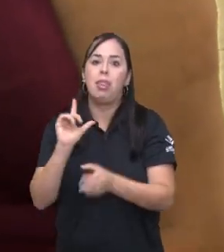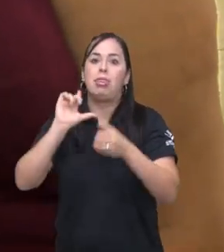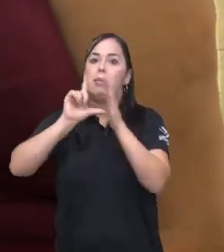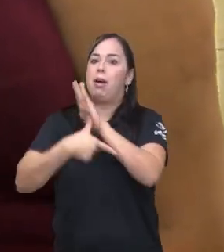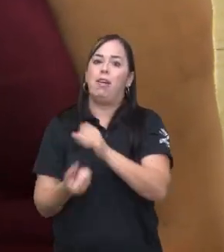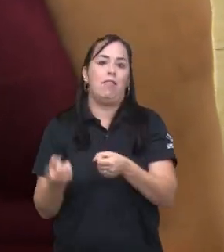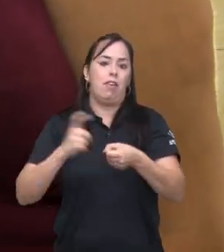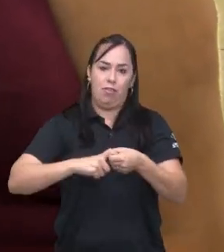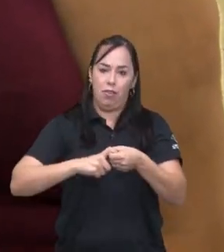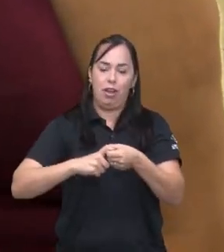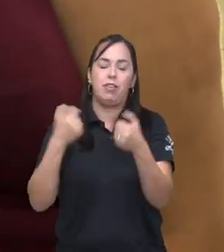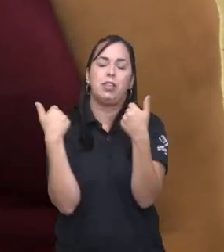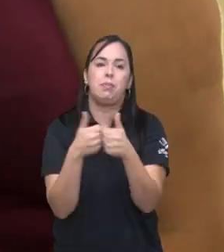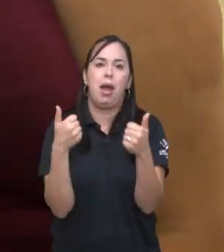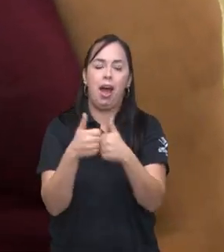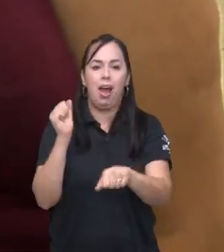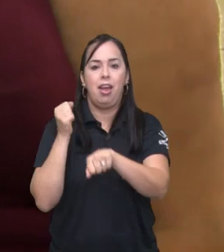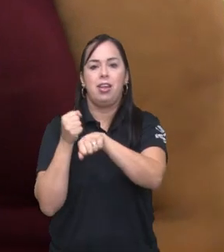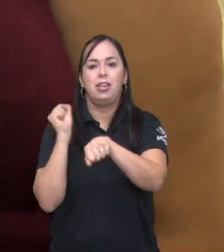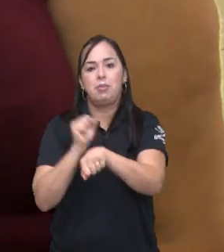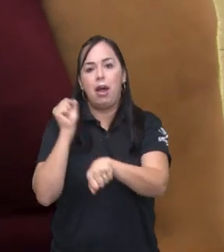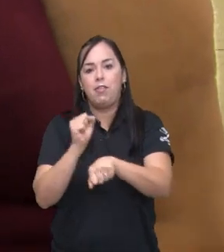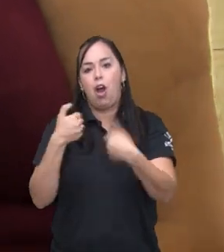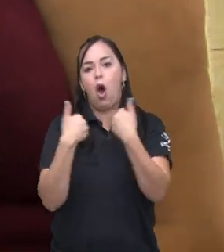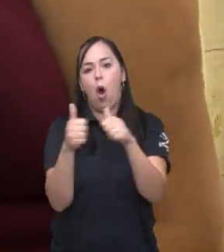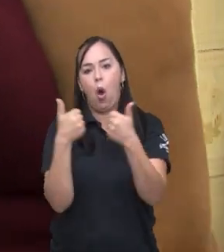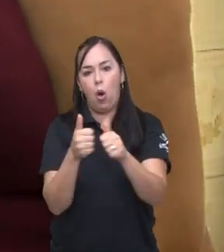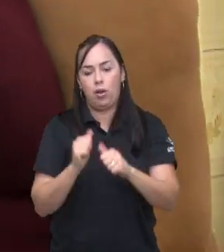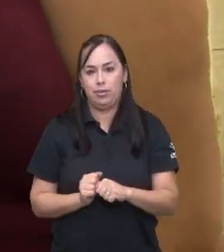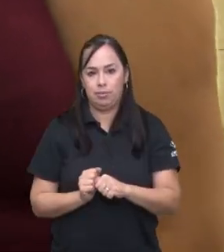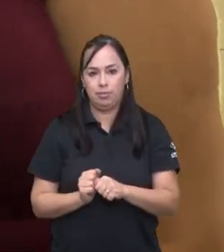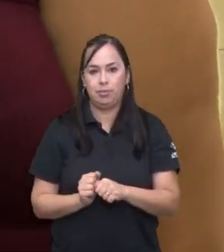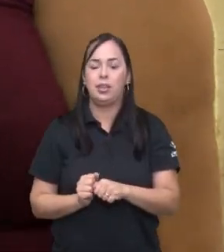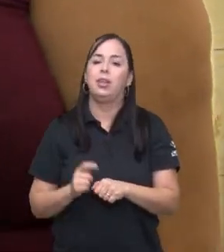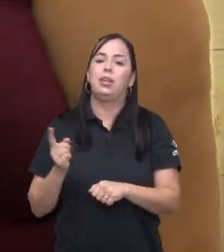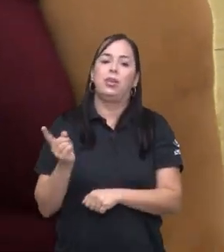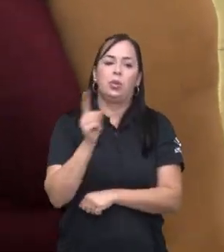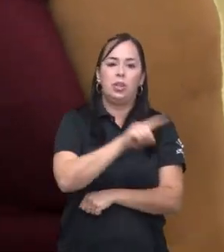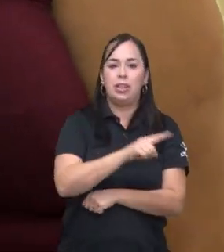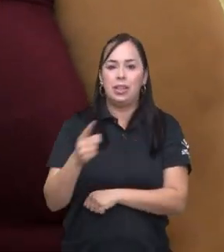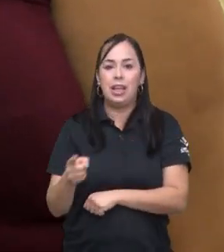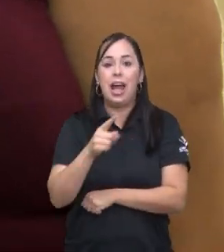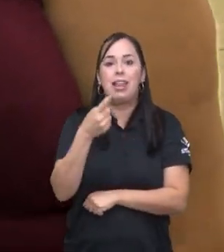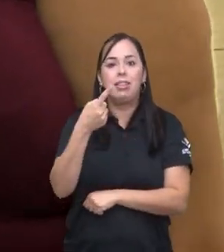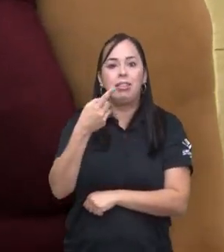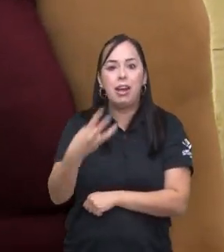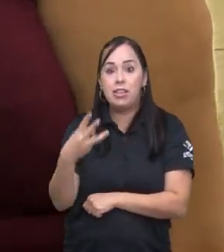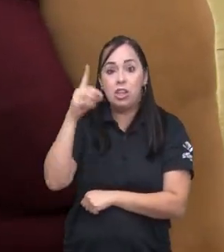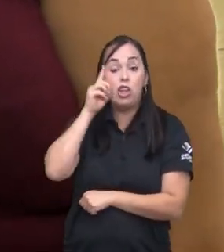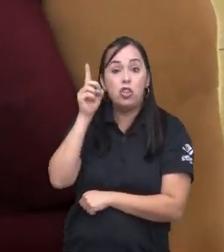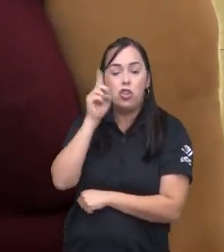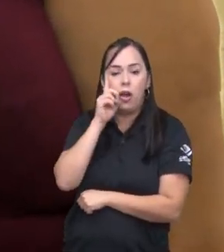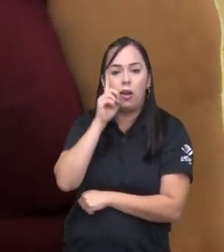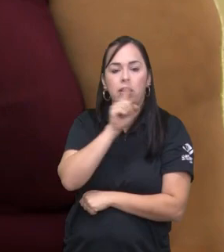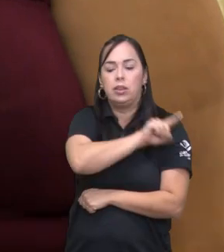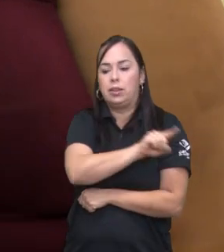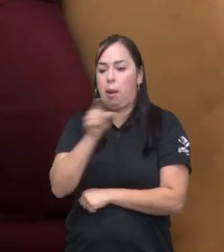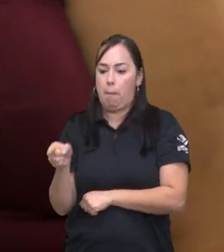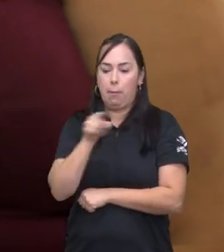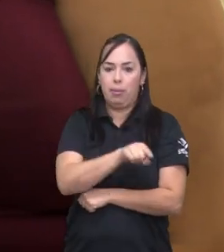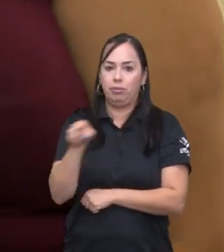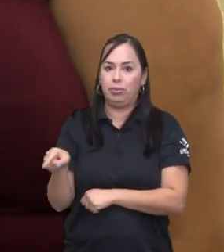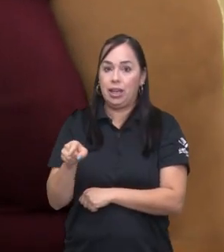voltava, ficava esperando o ônibus, vinha até o bairrinho e eu voltava, né? E assim foram os 13 dias. 13